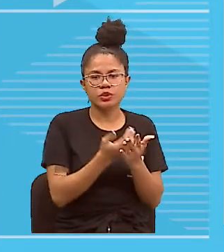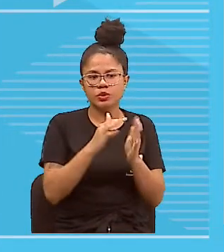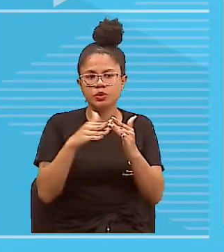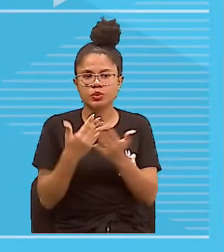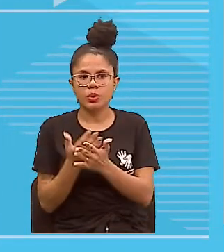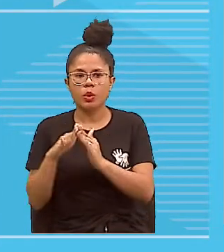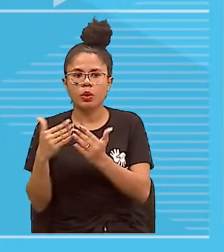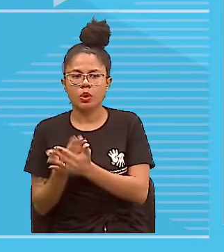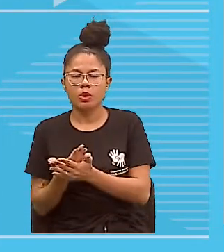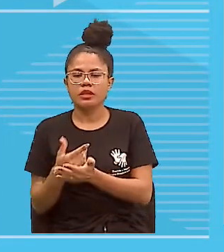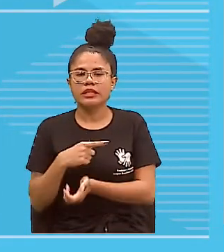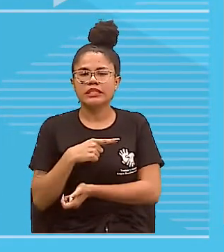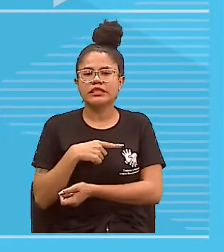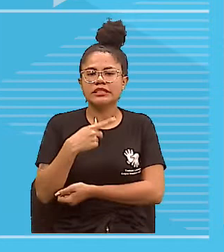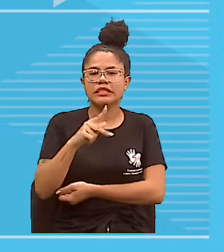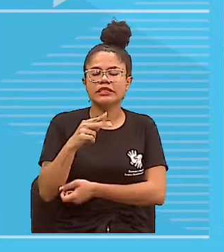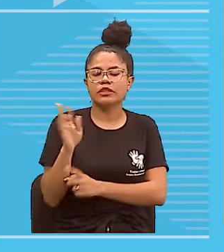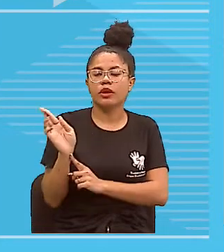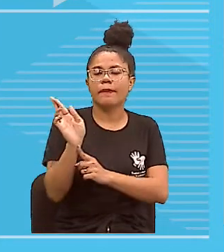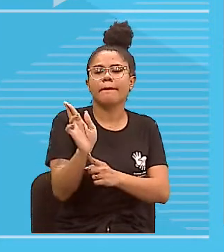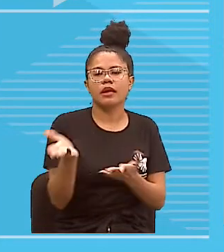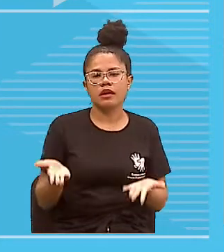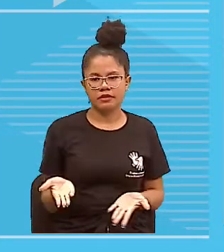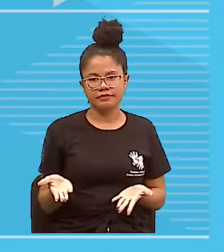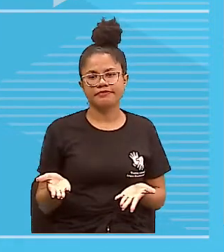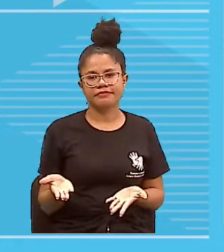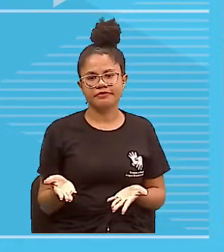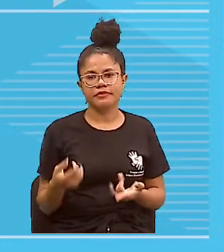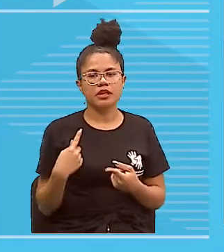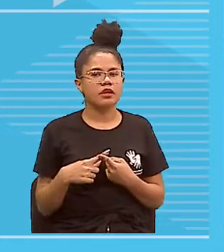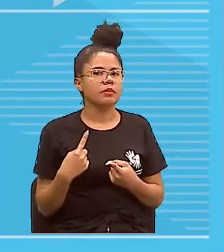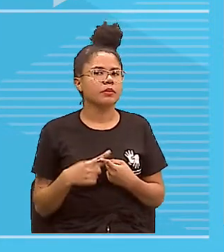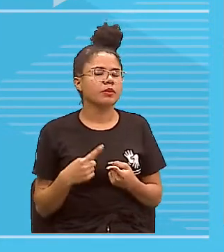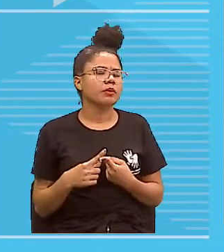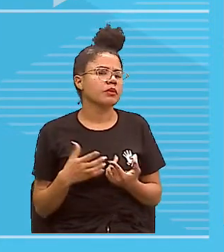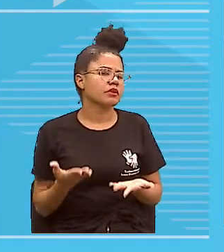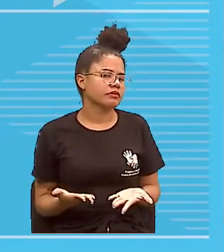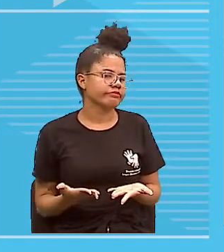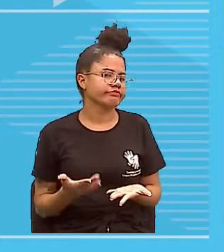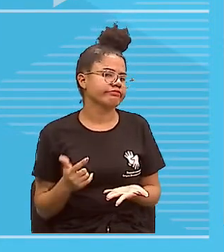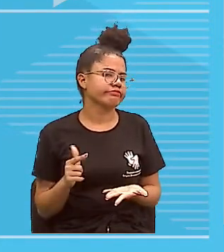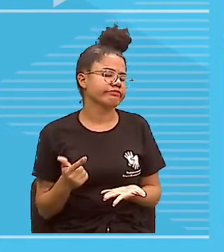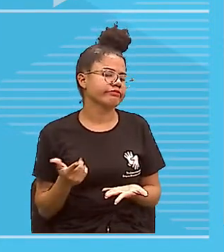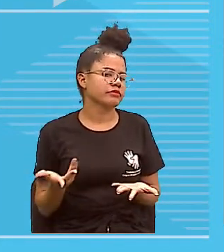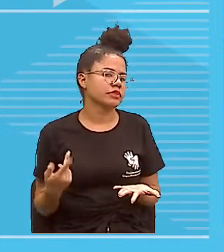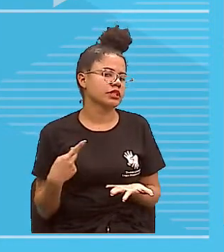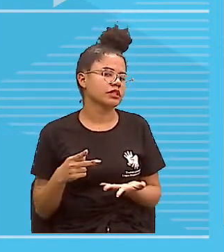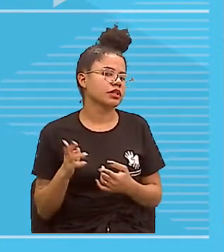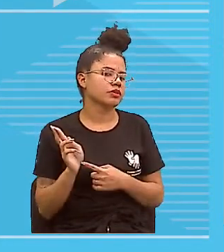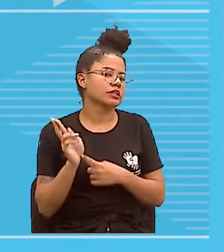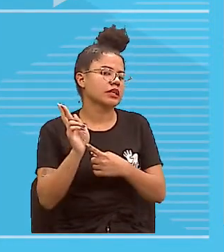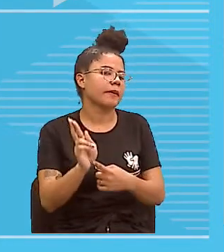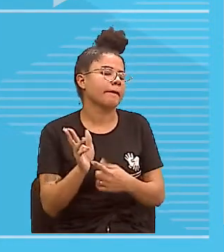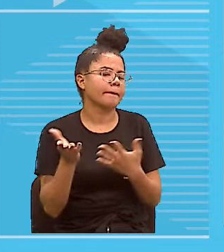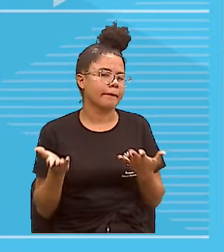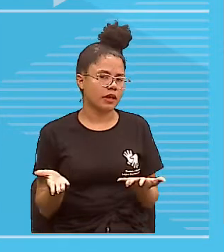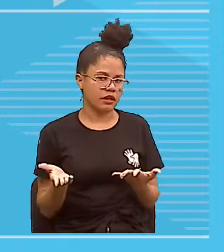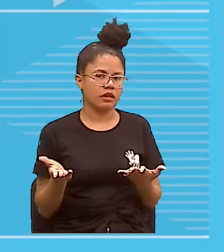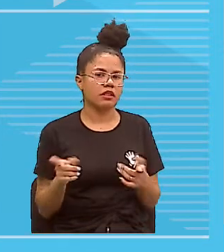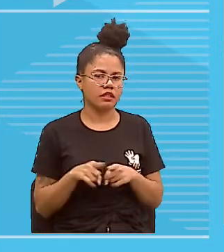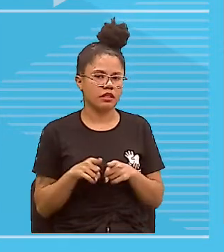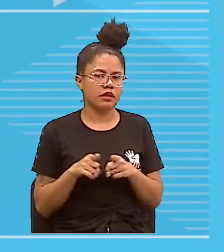classe, né? E por que não torná-los esses representantes enquanto a gente criar